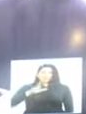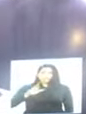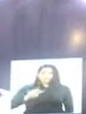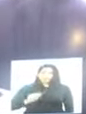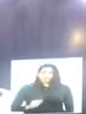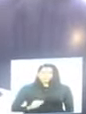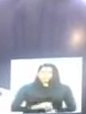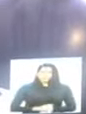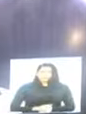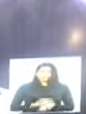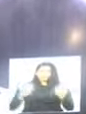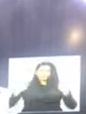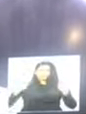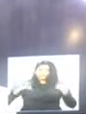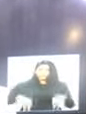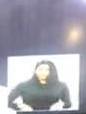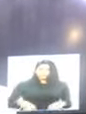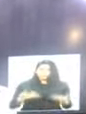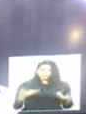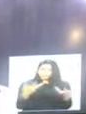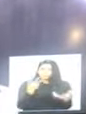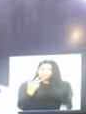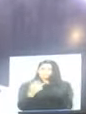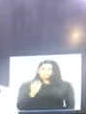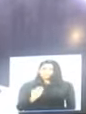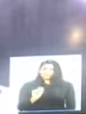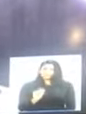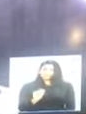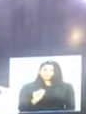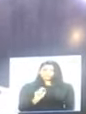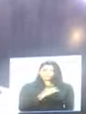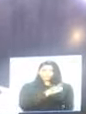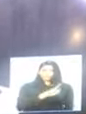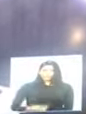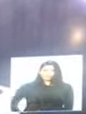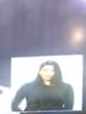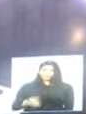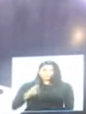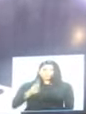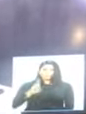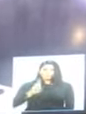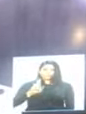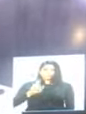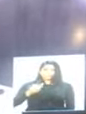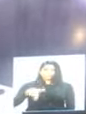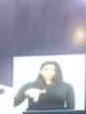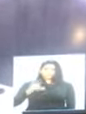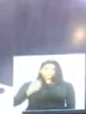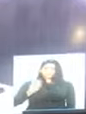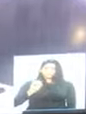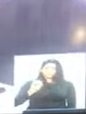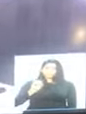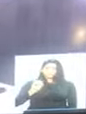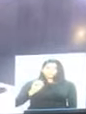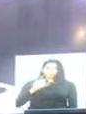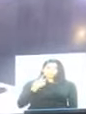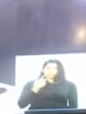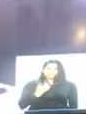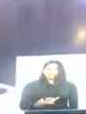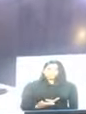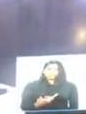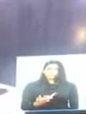a conclusão, senhor presidente, para dizer o seguinte: o deputado Bruno Gonçalves, ele fez uma fala levantando